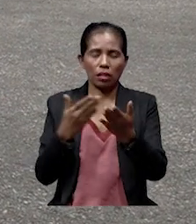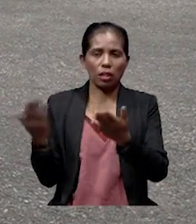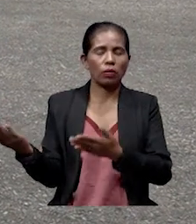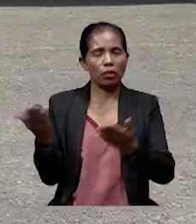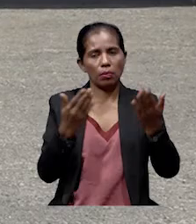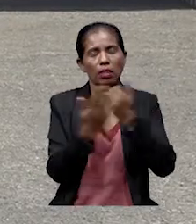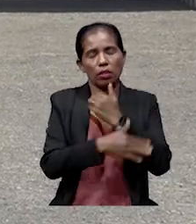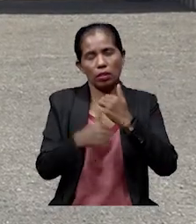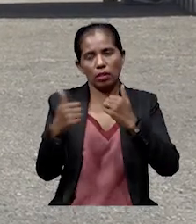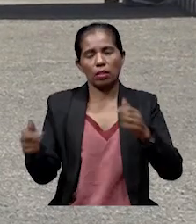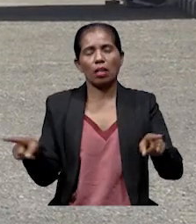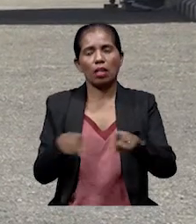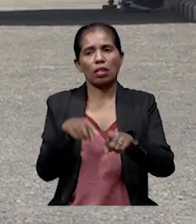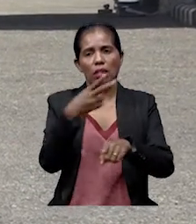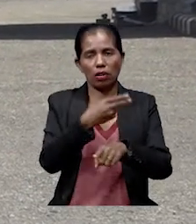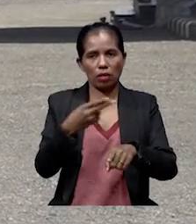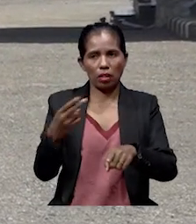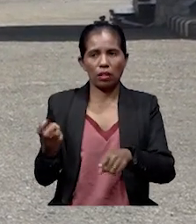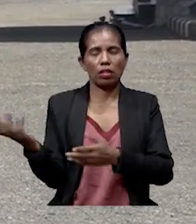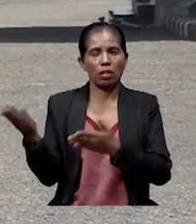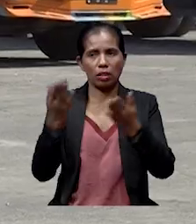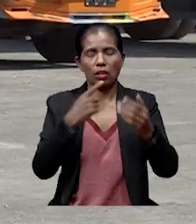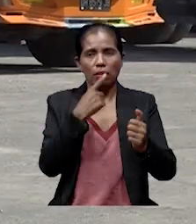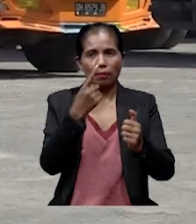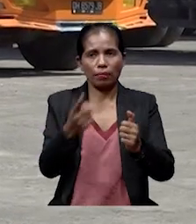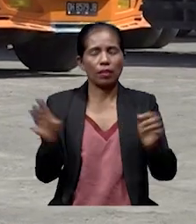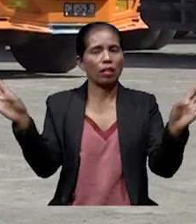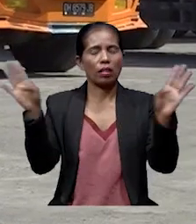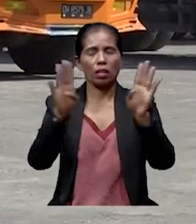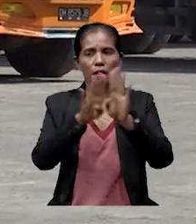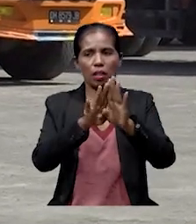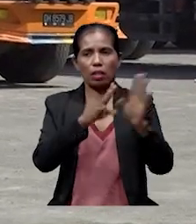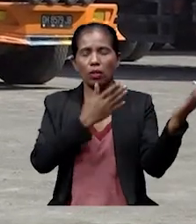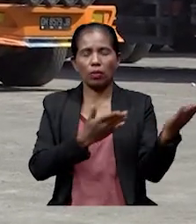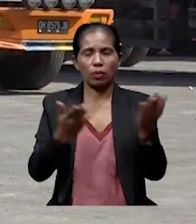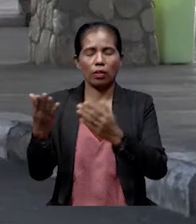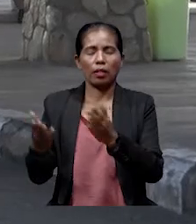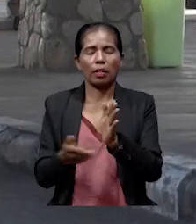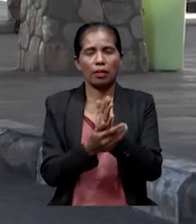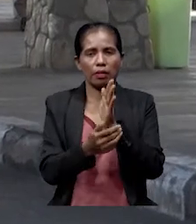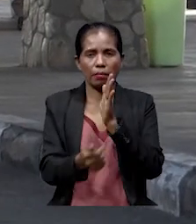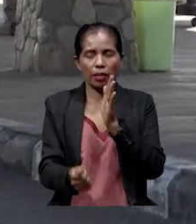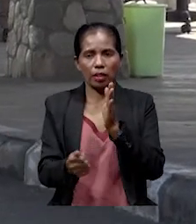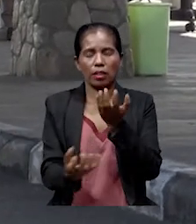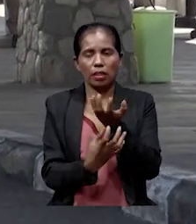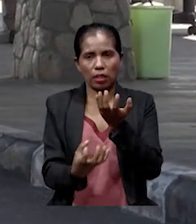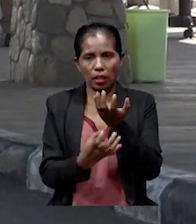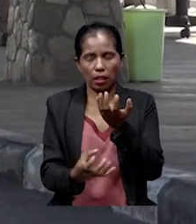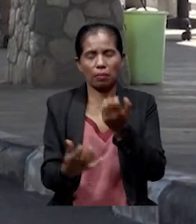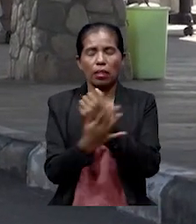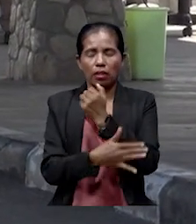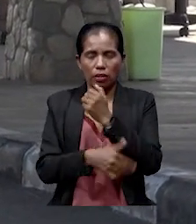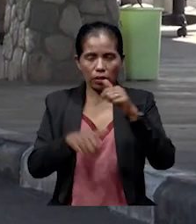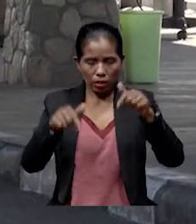seluk, liu hanese Indonésia, nebe anuncia ona taka exportação mina sona ba nação sira inclui